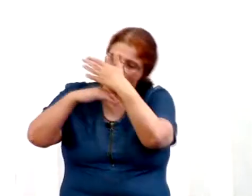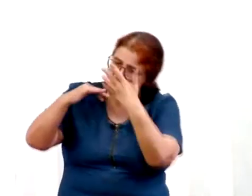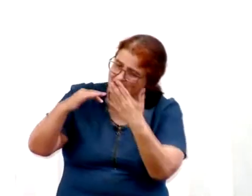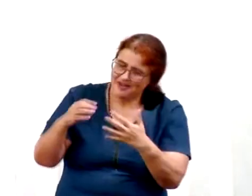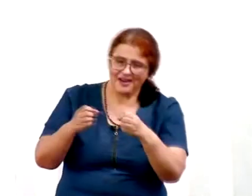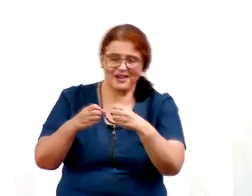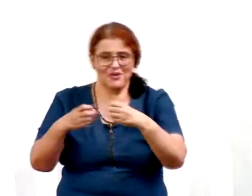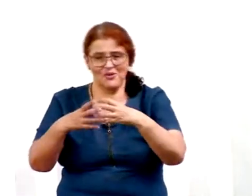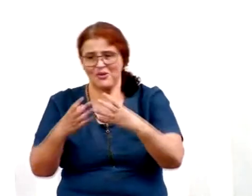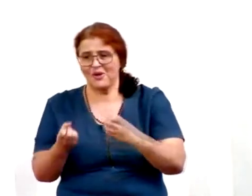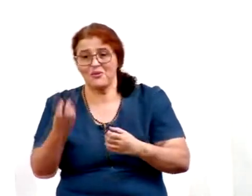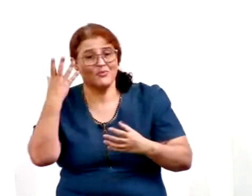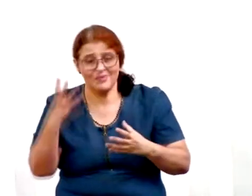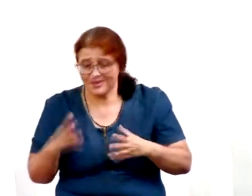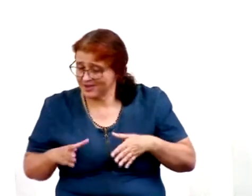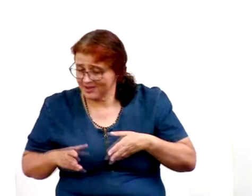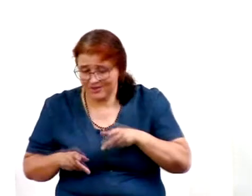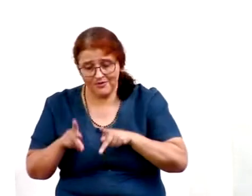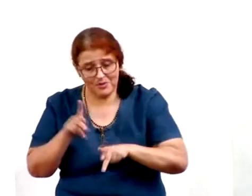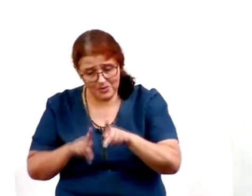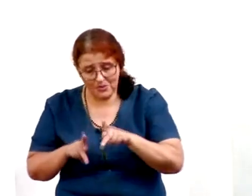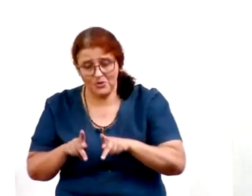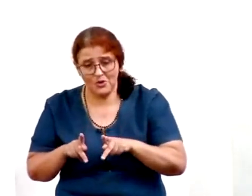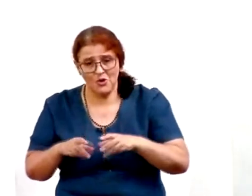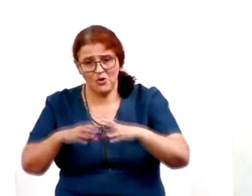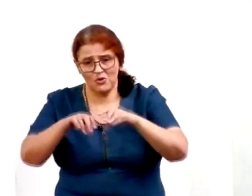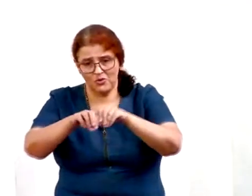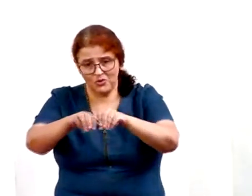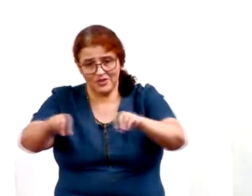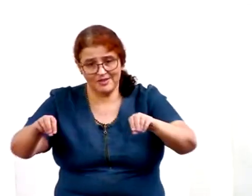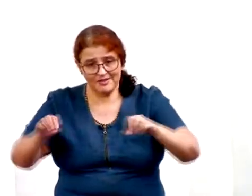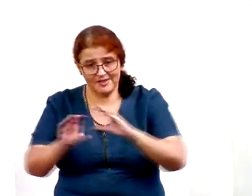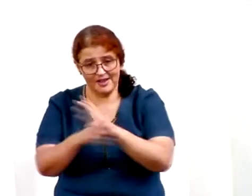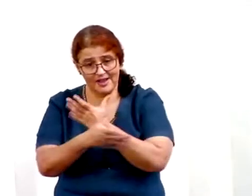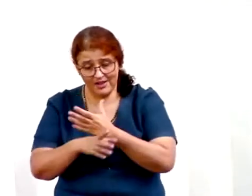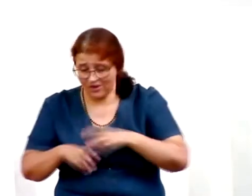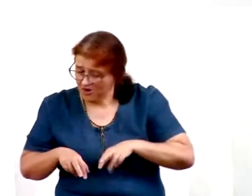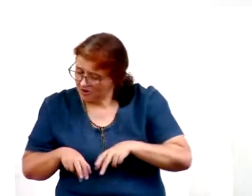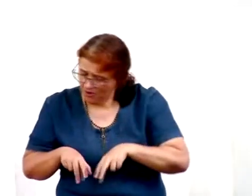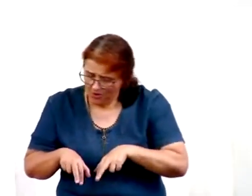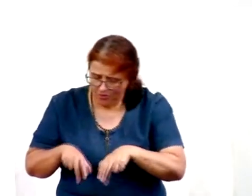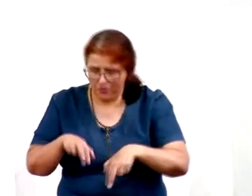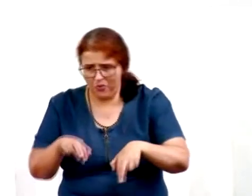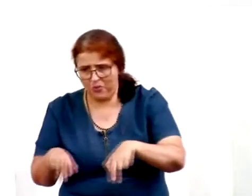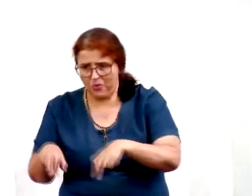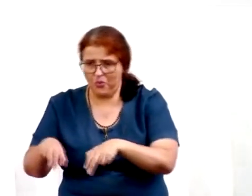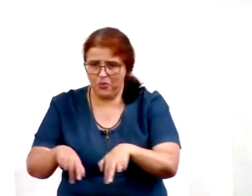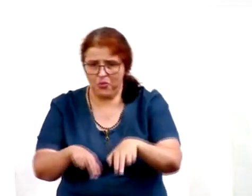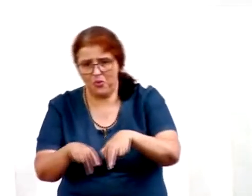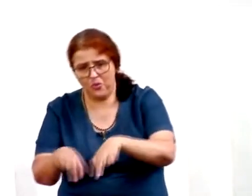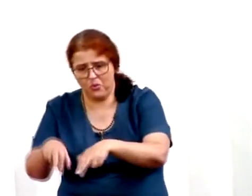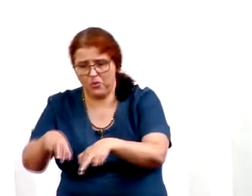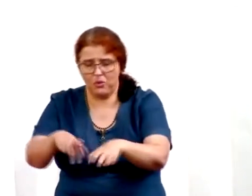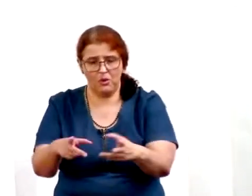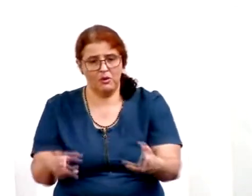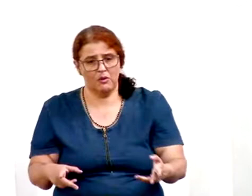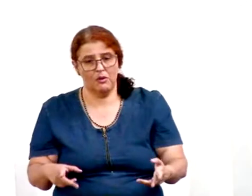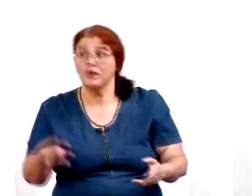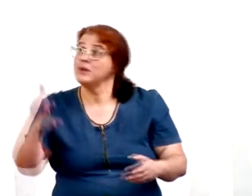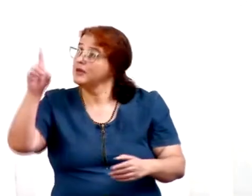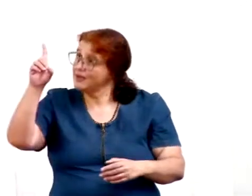mesmo assim, eles estão com as suas decisões, escolhas e práticas, rejeitando